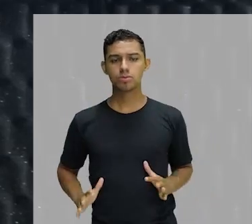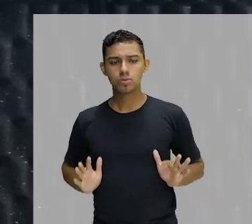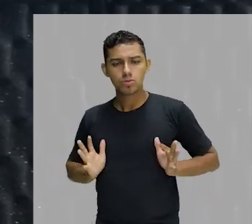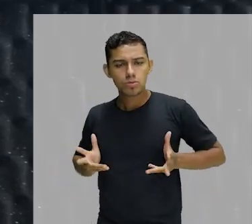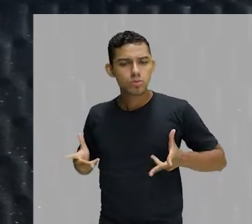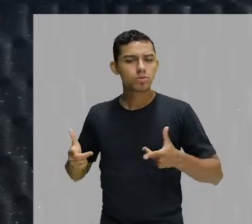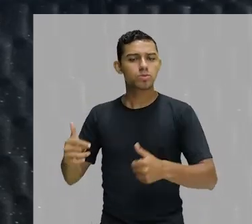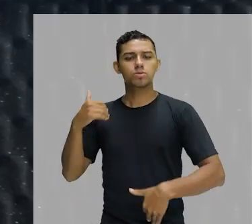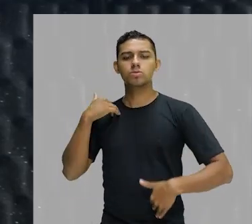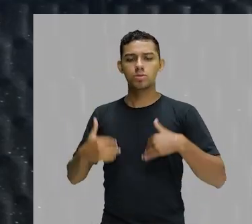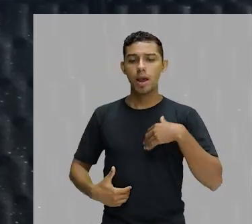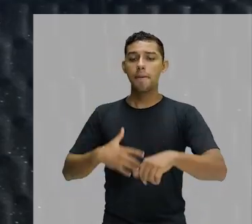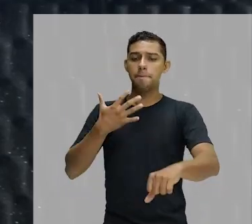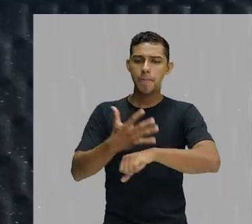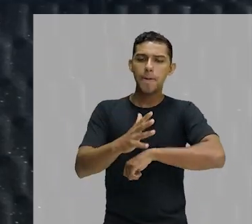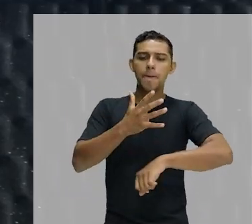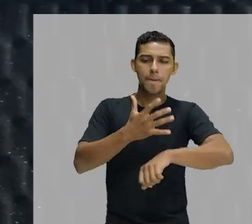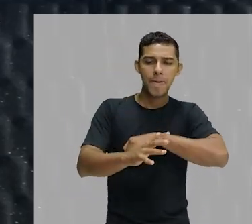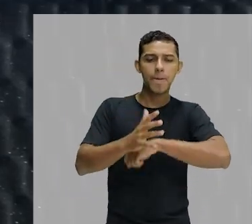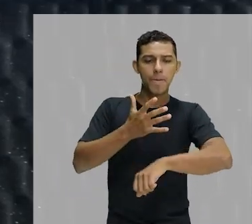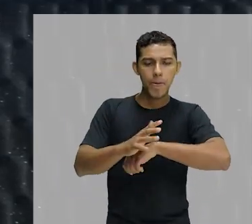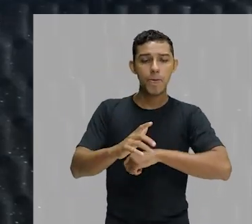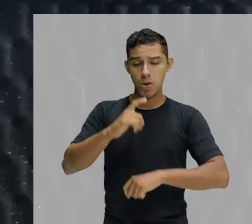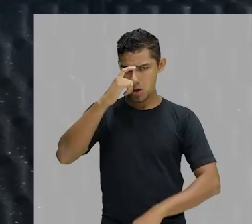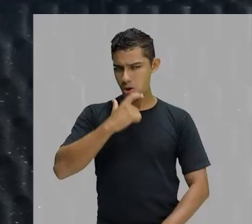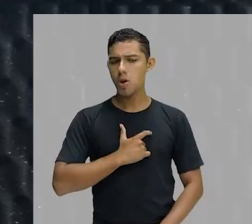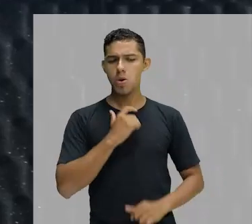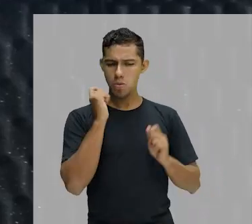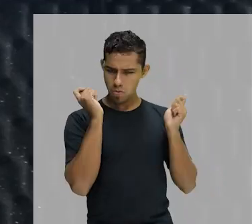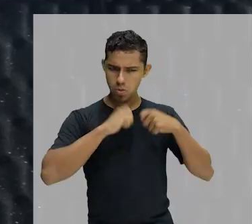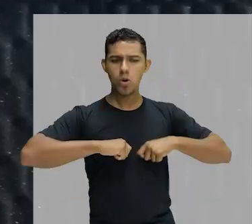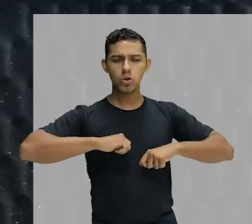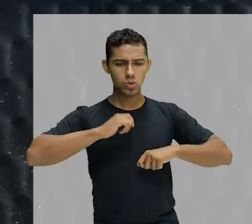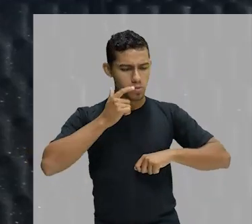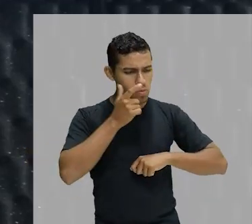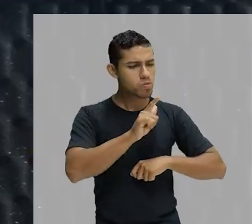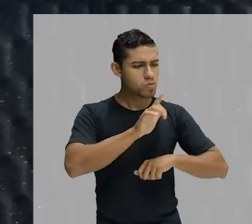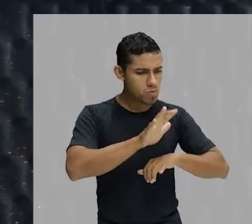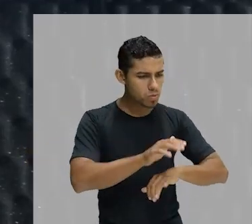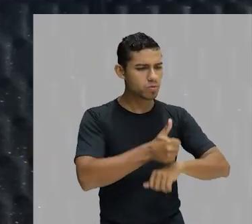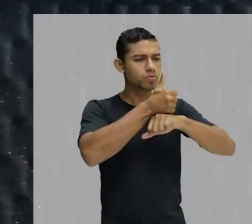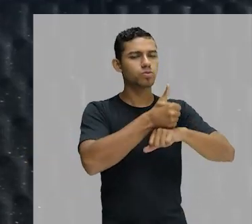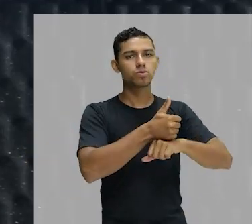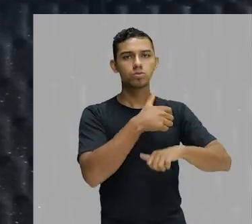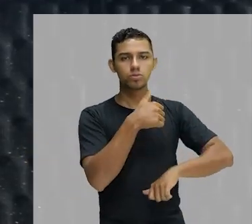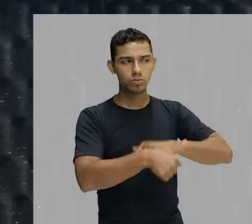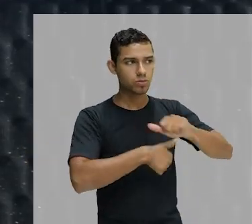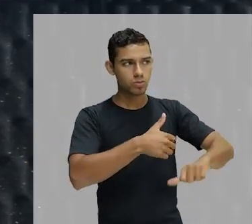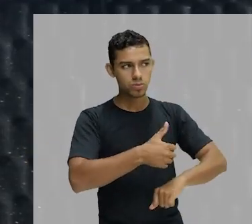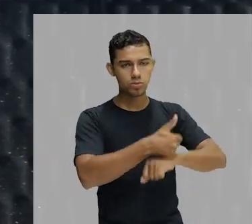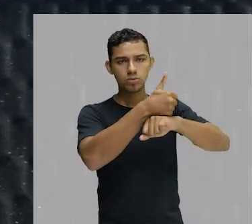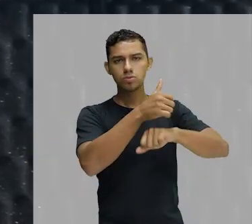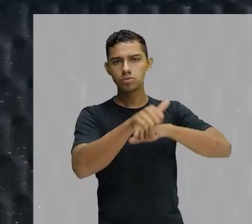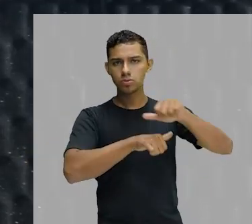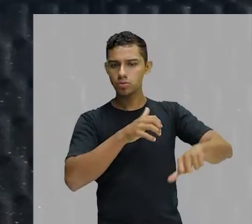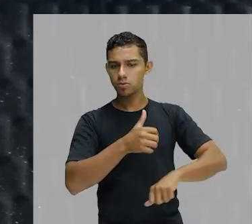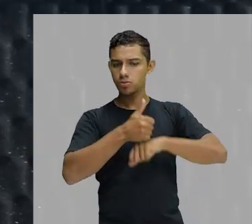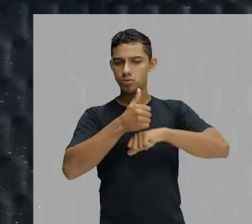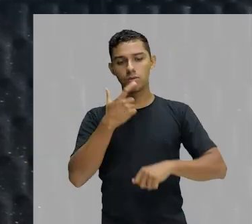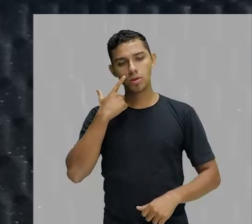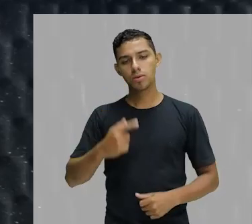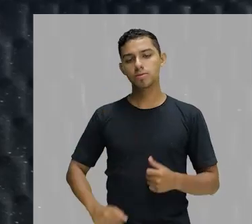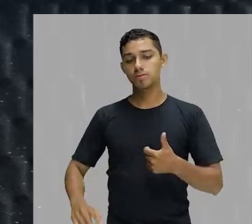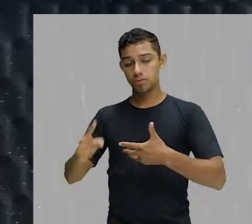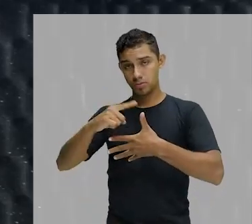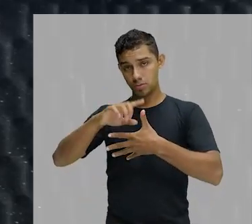é treinável, é aquilo que eu posso melhorar. Tá certo? Tá aqui. São essas aqui. Estão elencadas